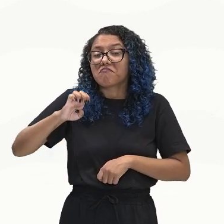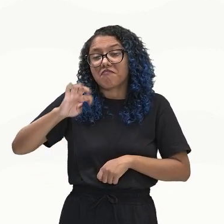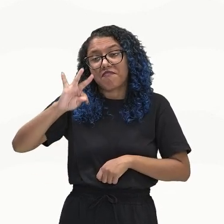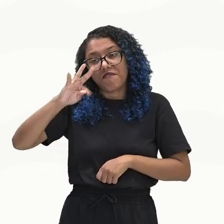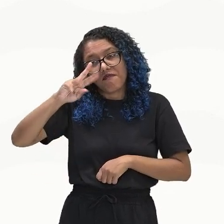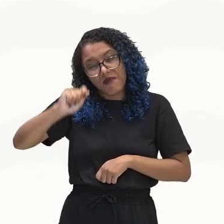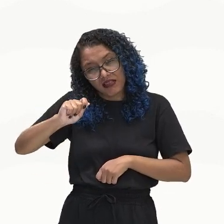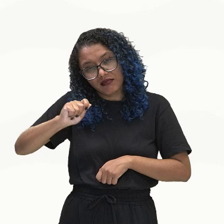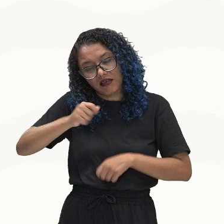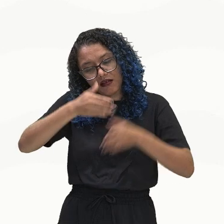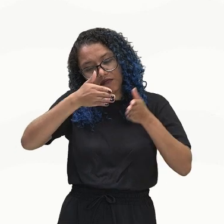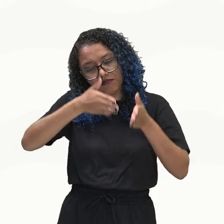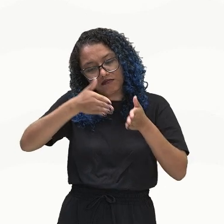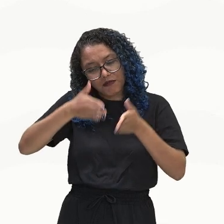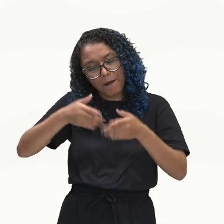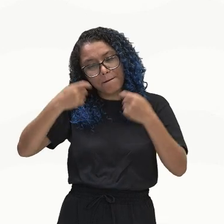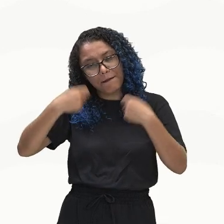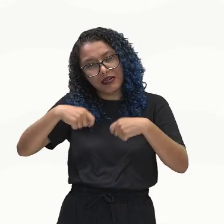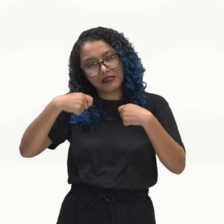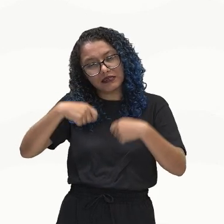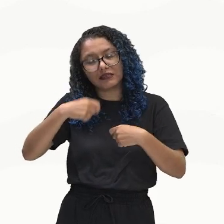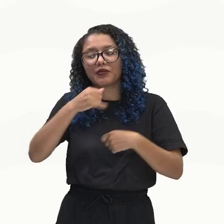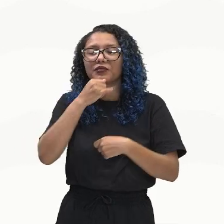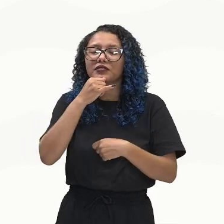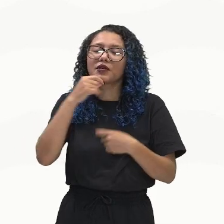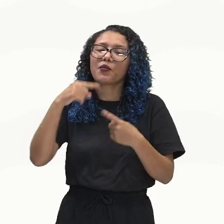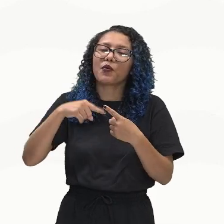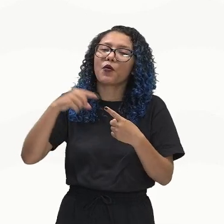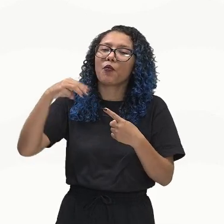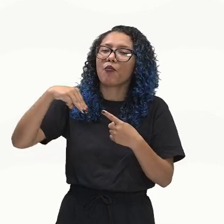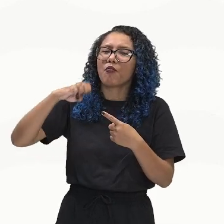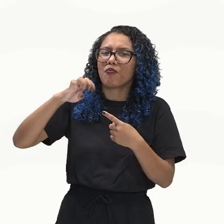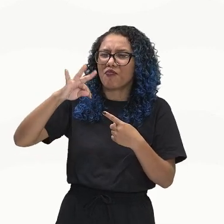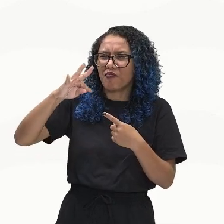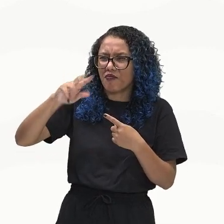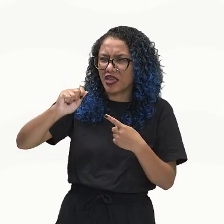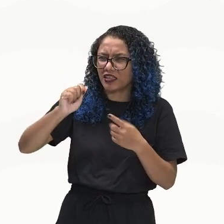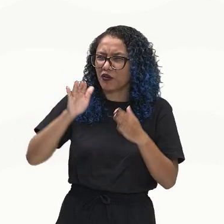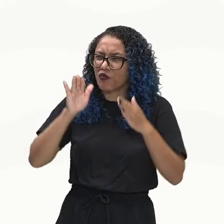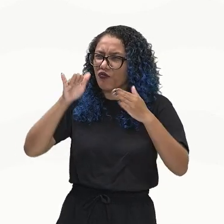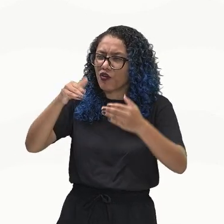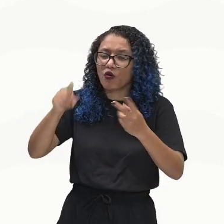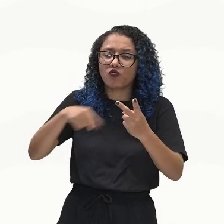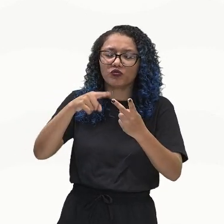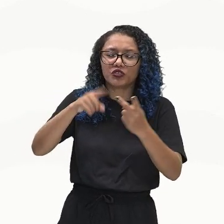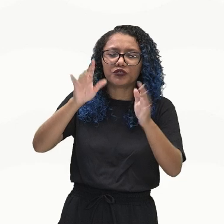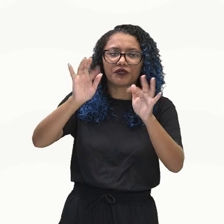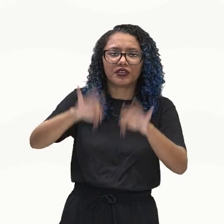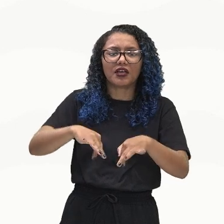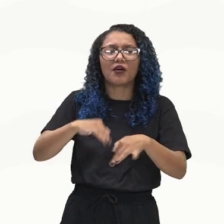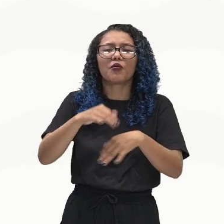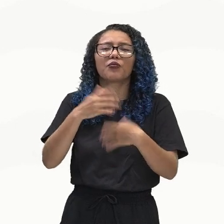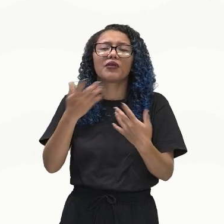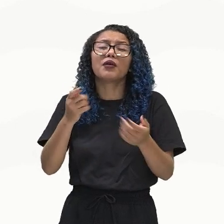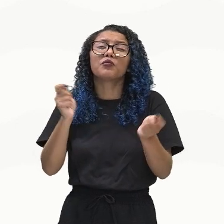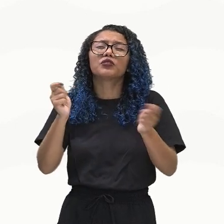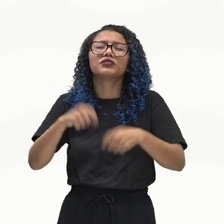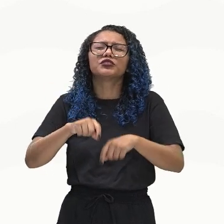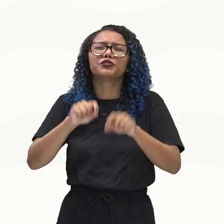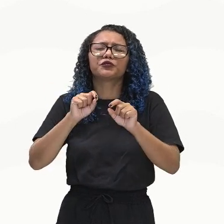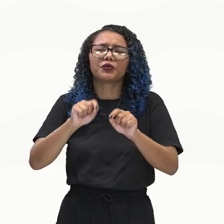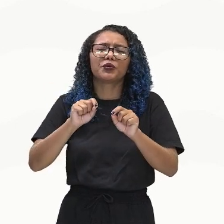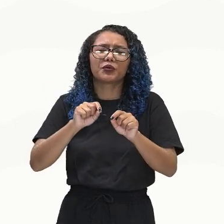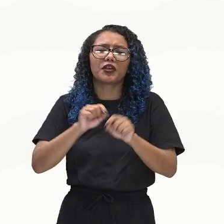longo do caminho. Quando nós falamos de metas em busca de um objetivo final, nós podemos dividi-las